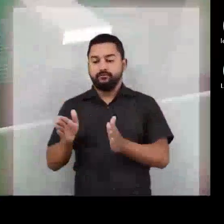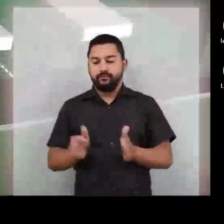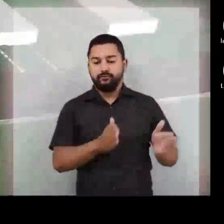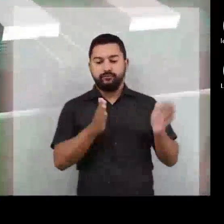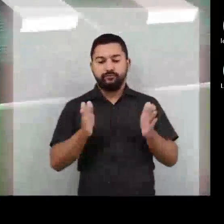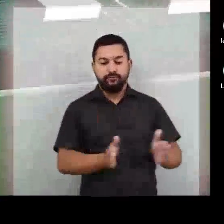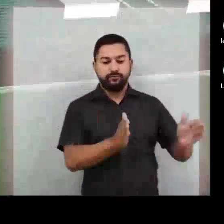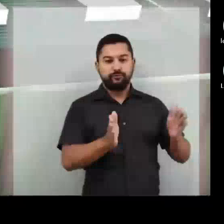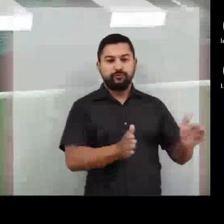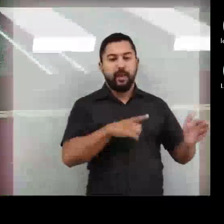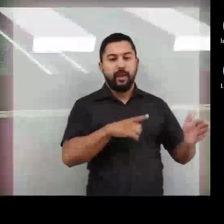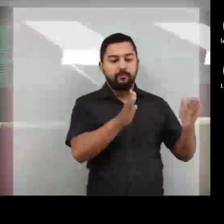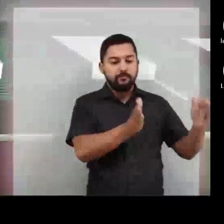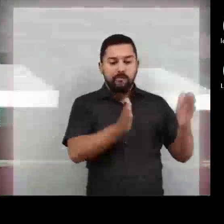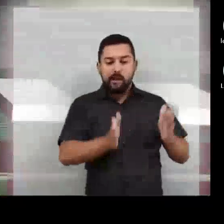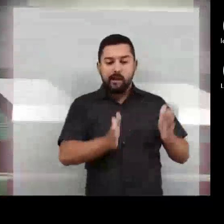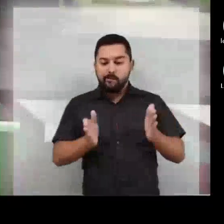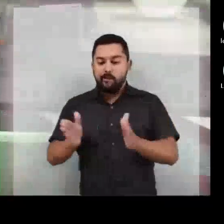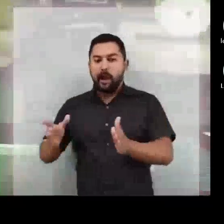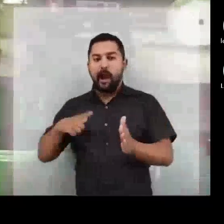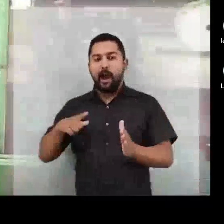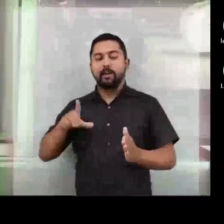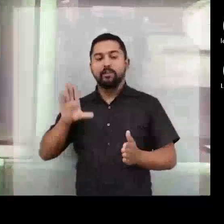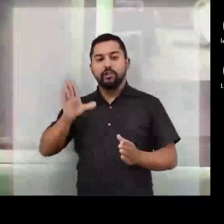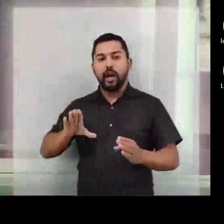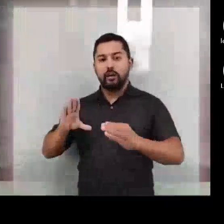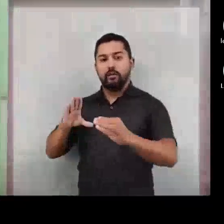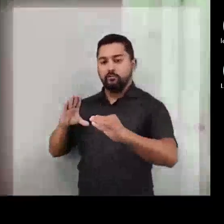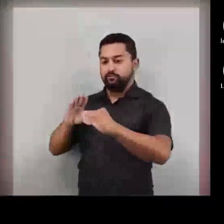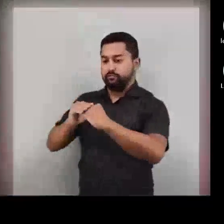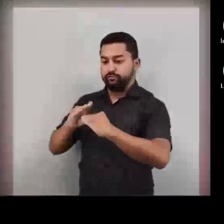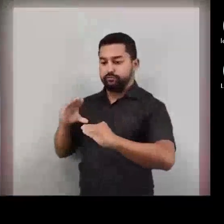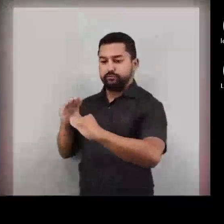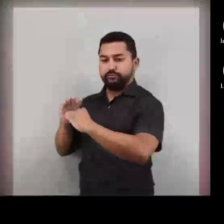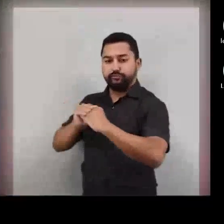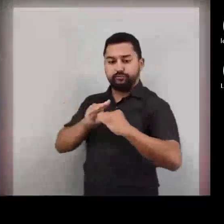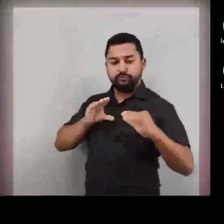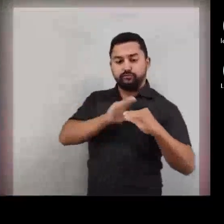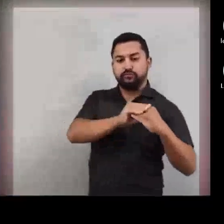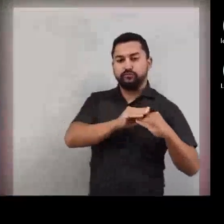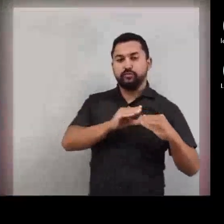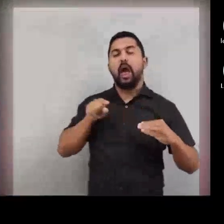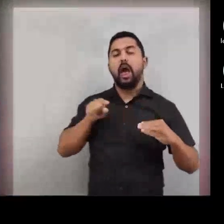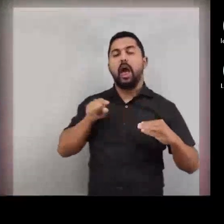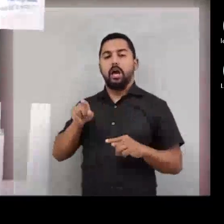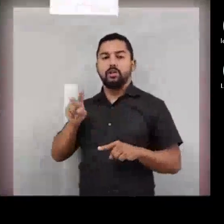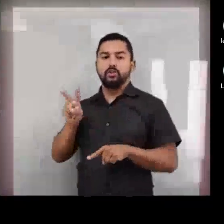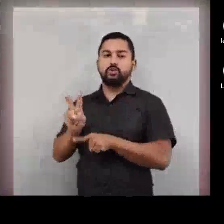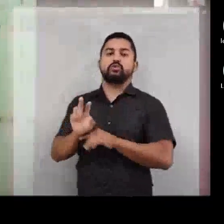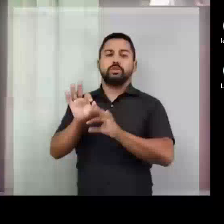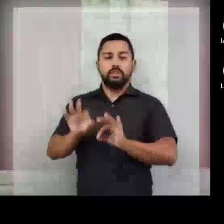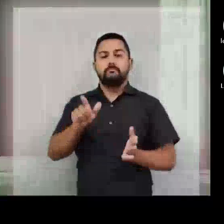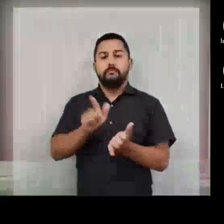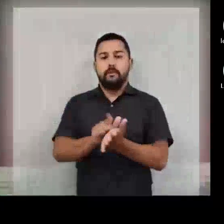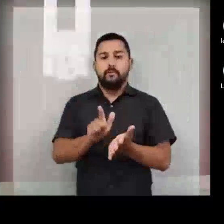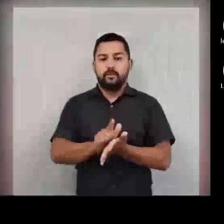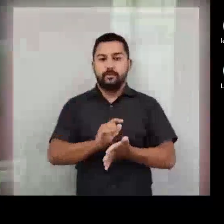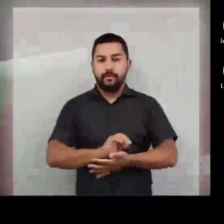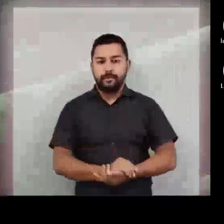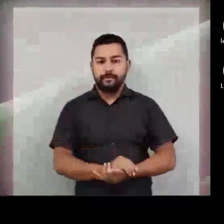As resmas seguem por esteiras onde são embaladas automaticamente com envoltórios que preservam e garantem as propriedades do papel.